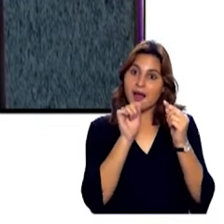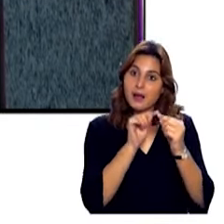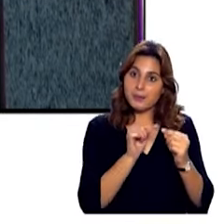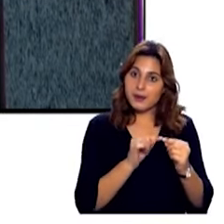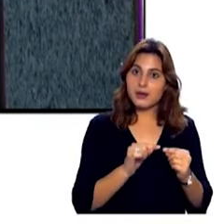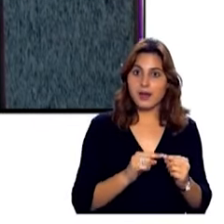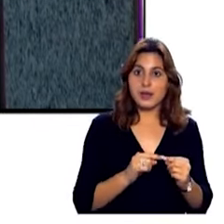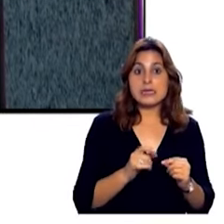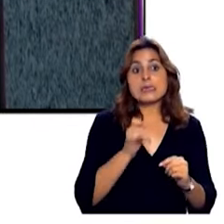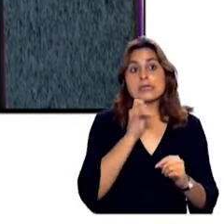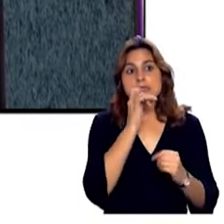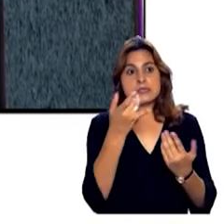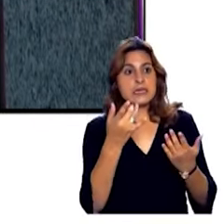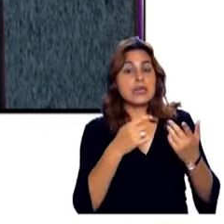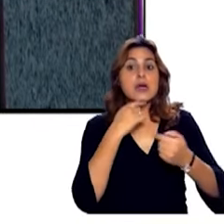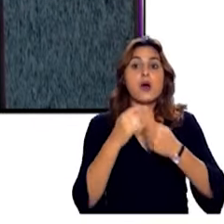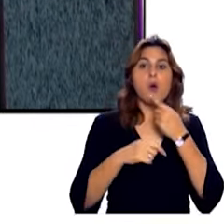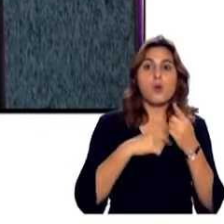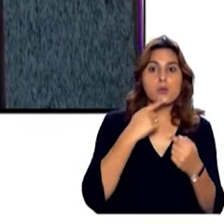interpretação conforme